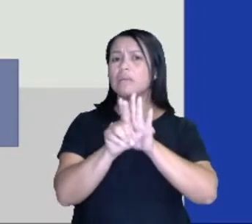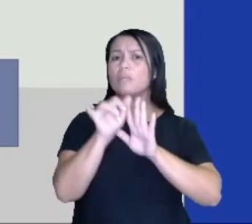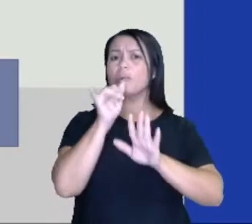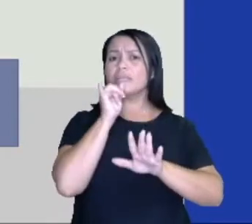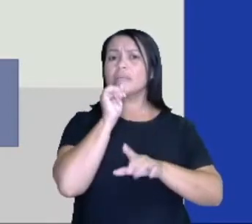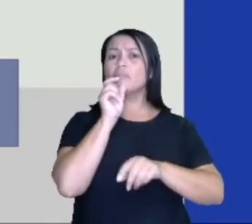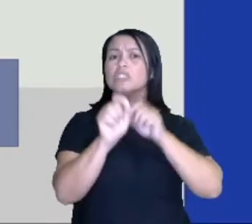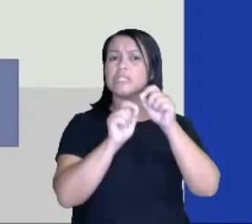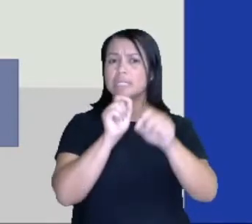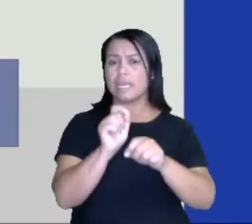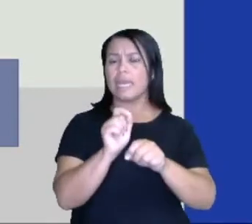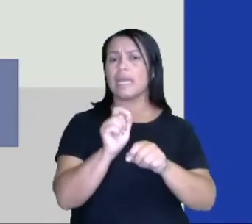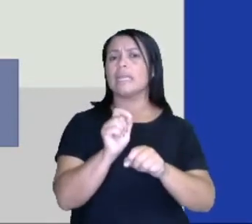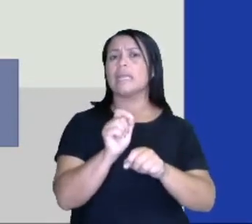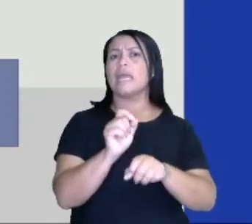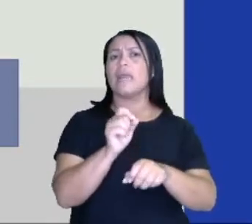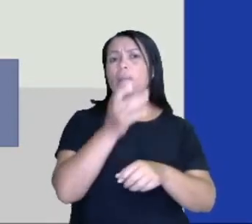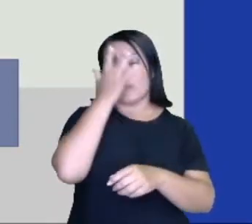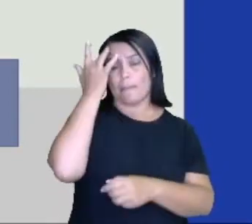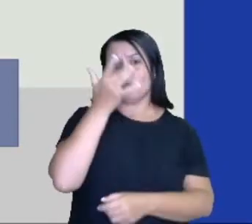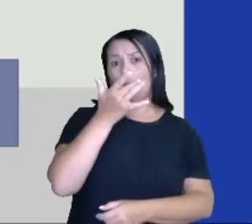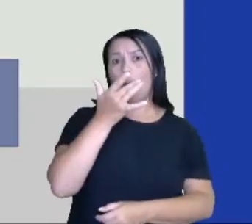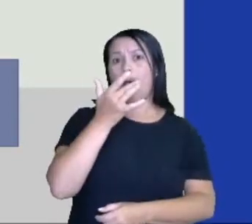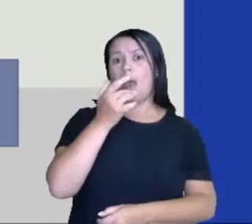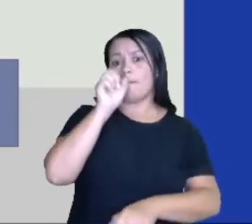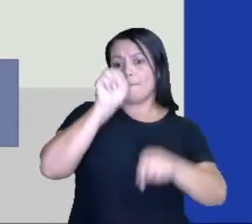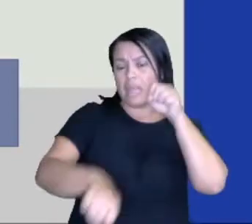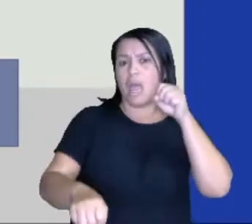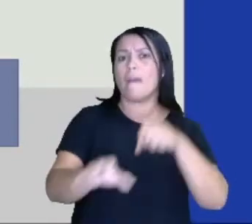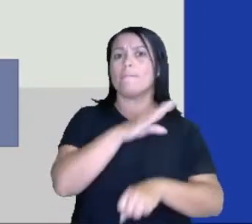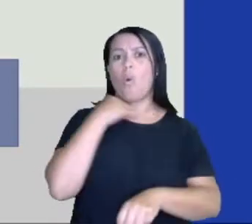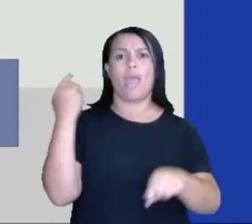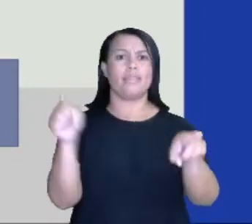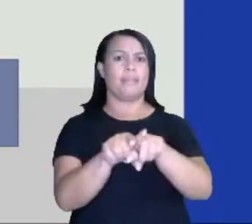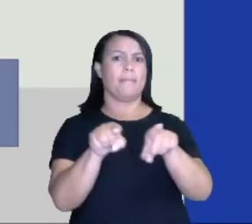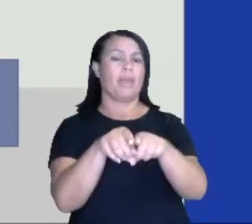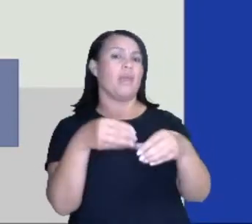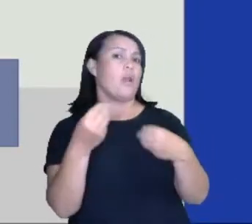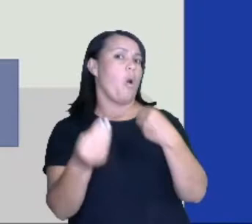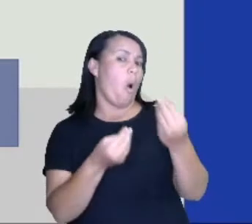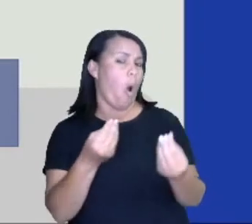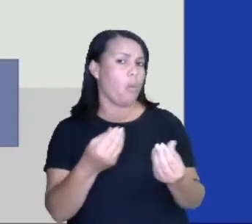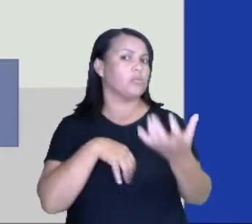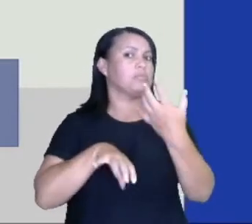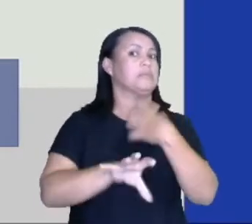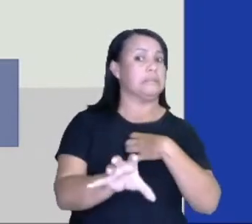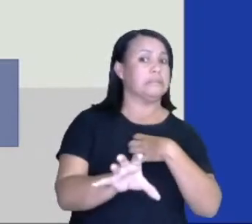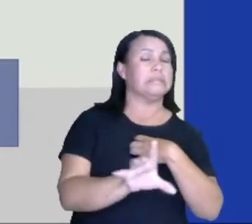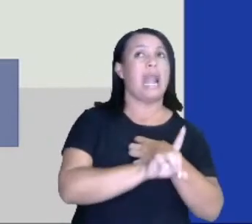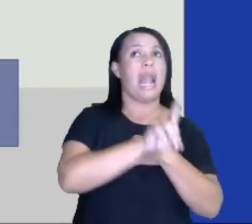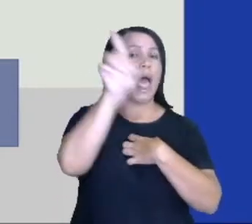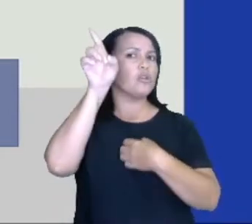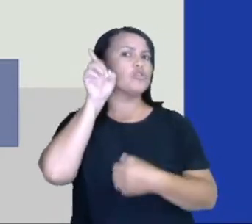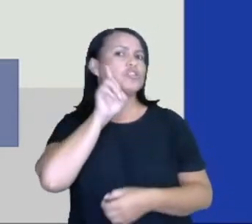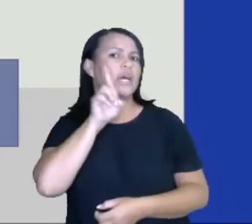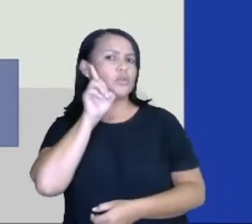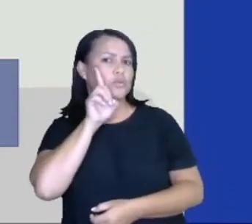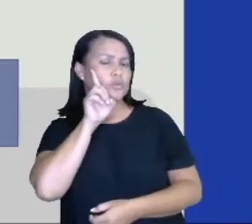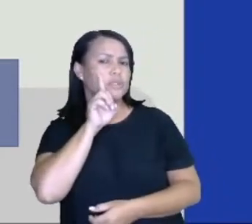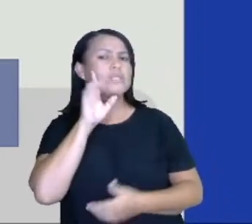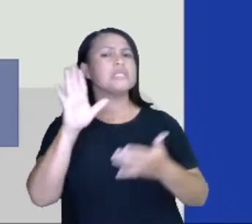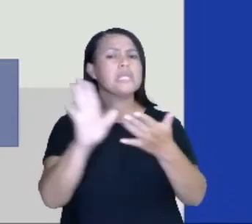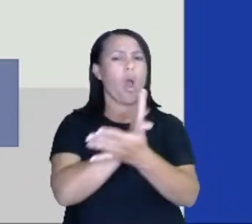morte, certo? Não é algo que pertence à nossa Constituição. Porém, se a gente for para os Estados Unidos, a gente vai ver que